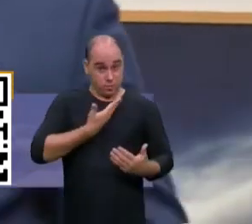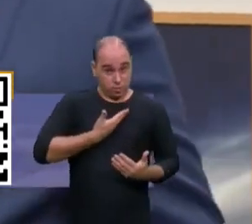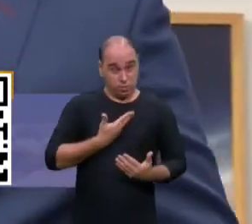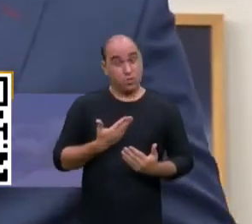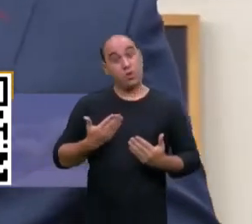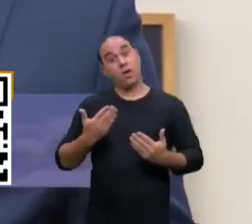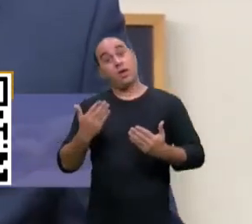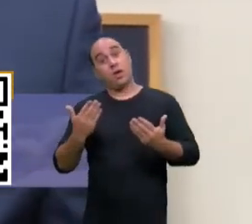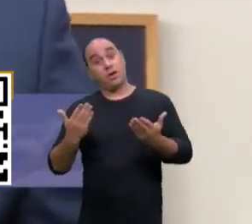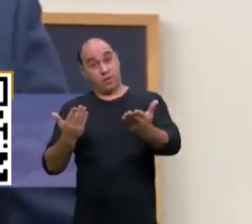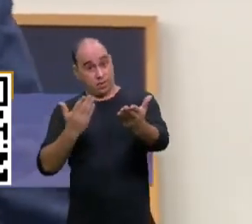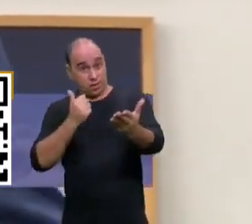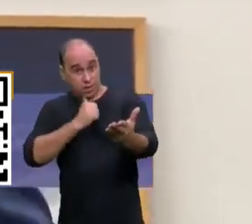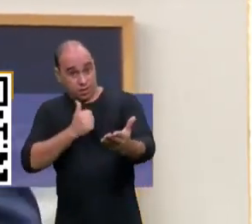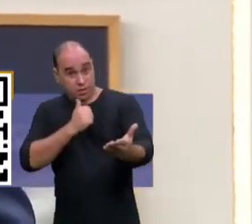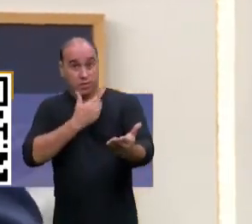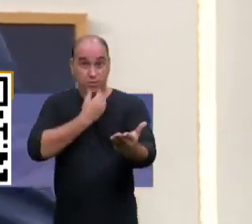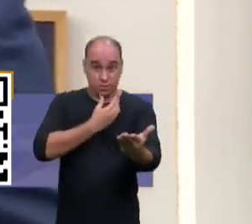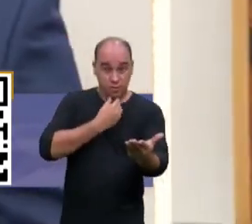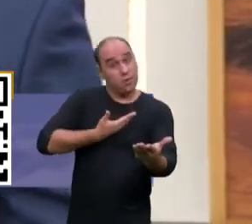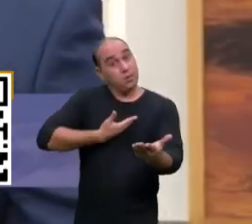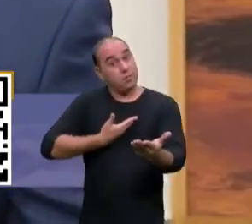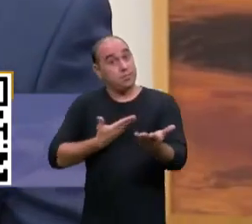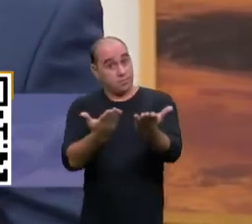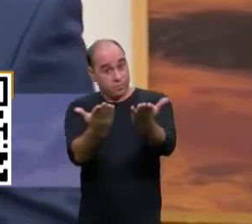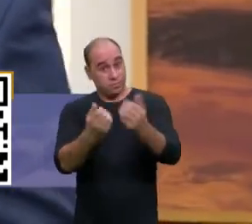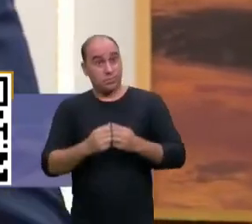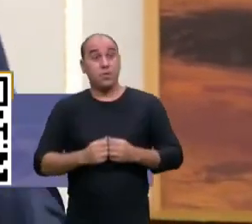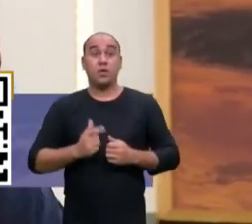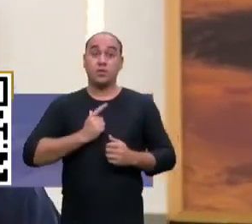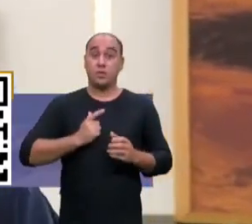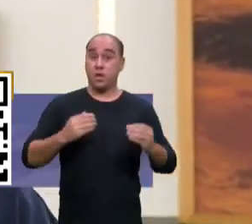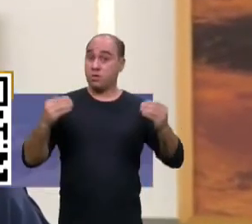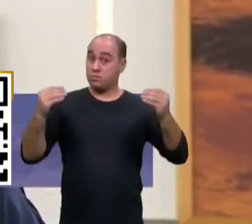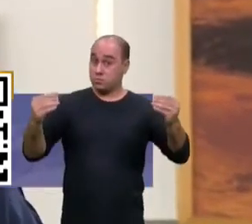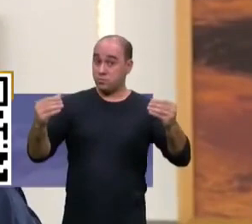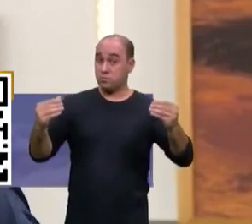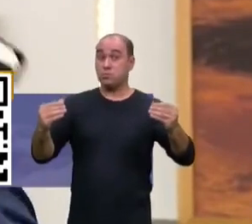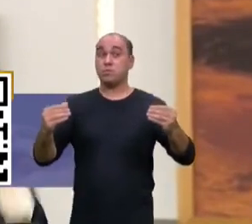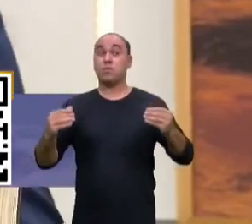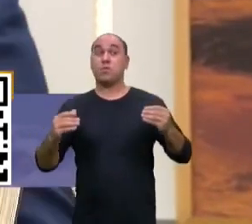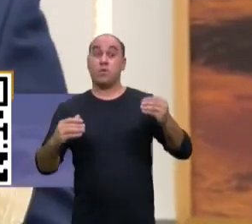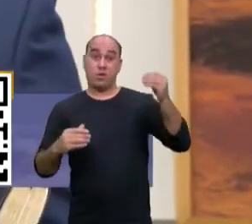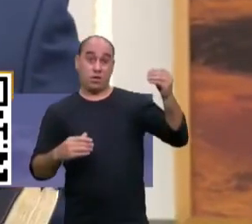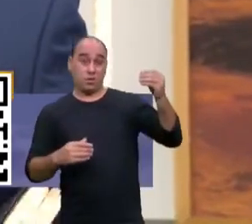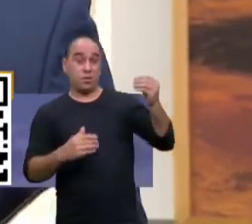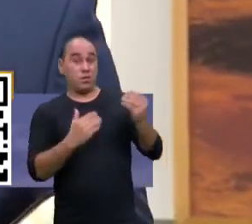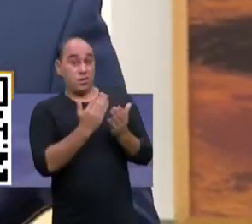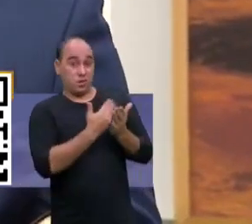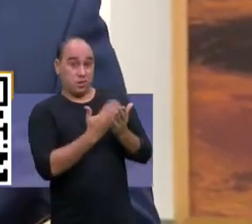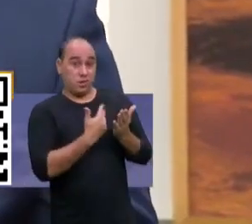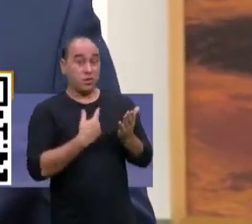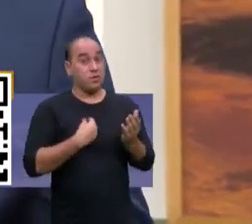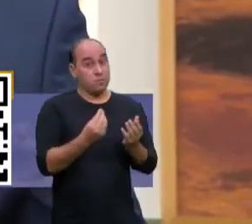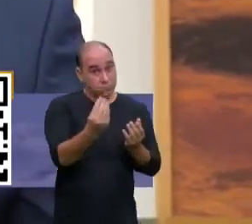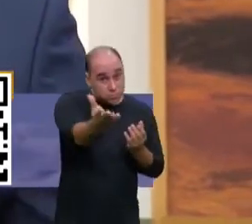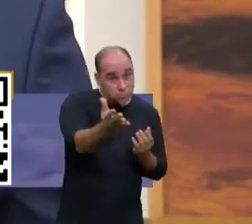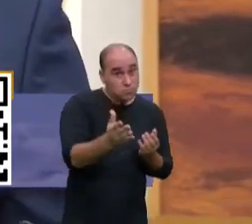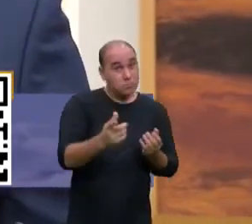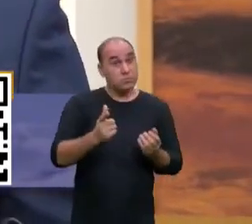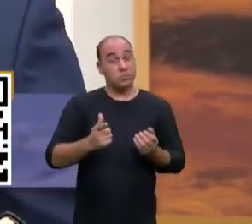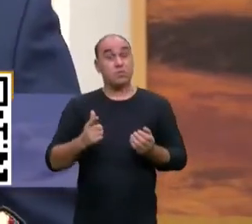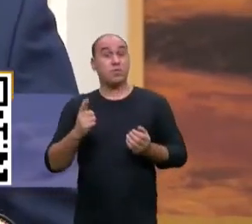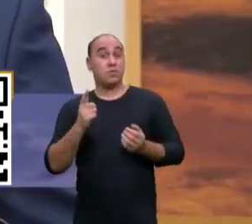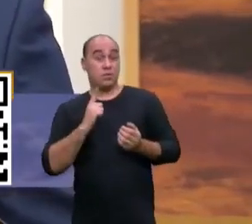minha amiga nós já estamos aqui preparados eu tenho nas minhas mãos o manual e a Bíblia obviamente esse manual você